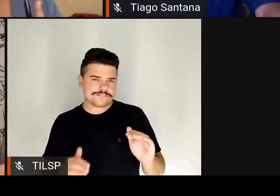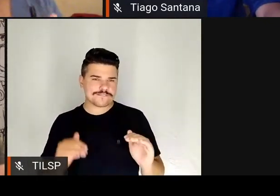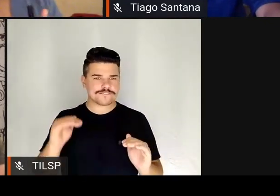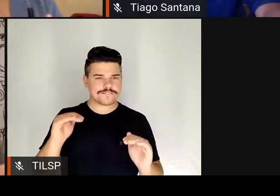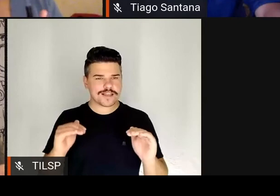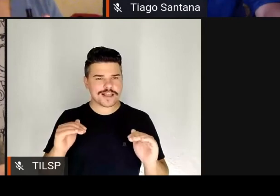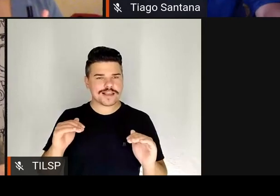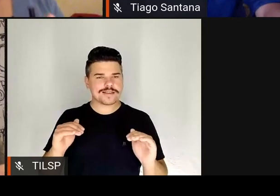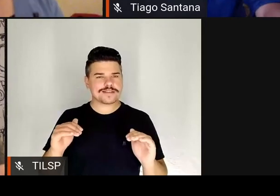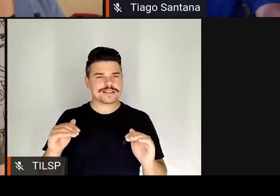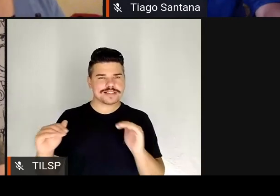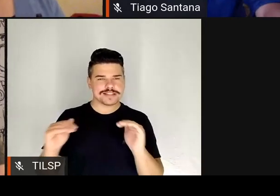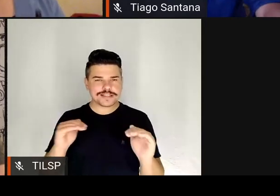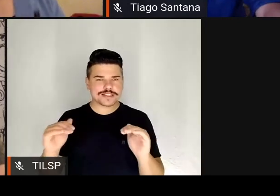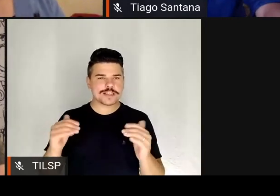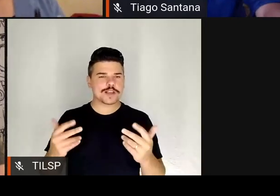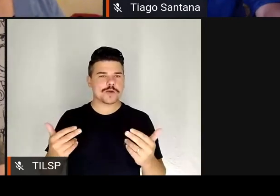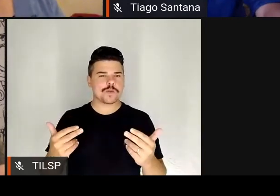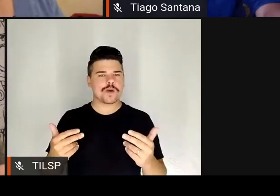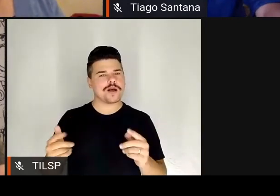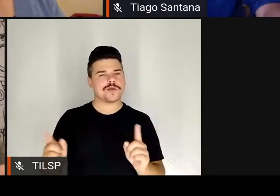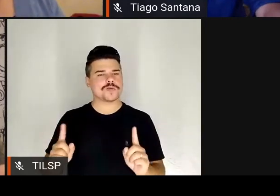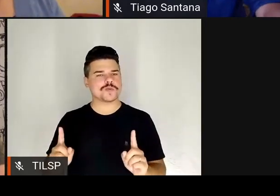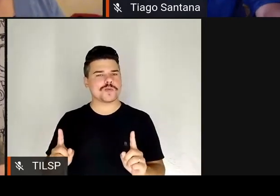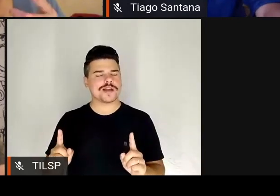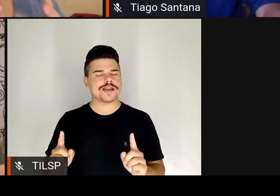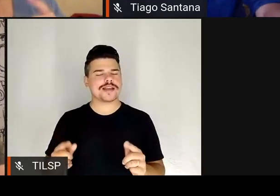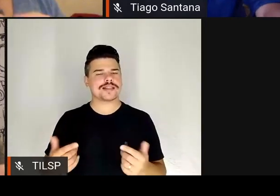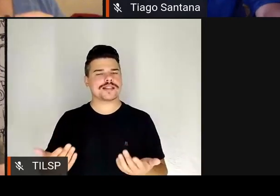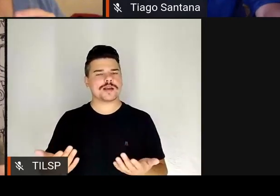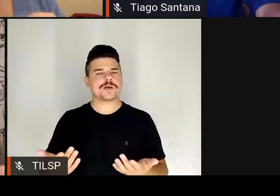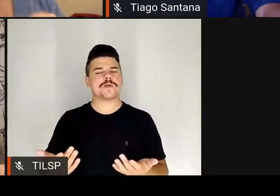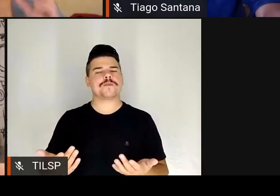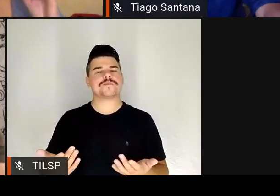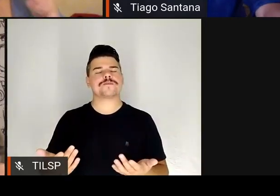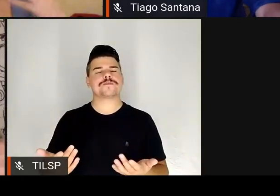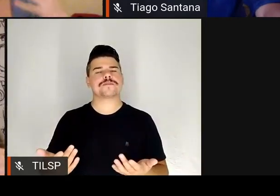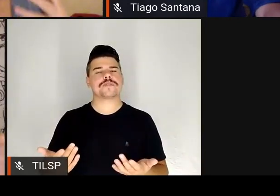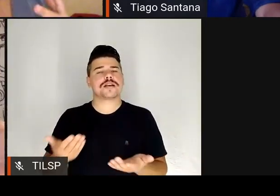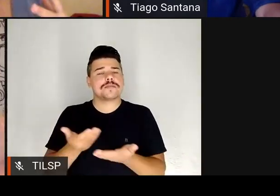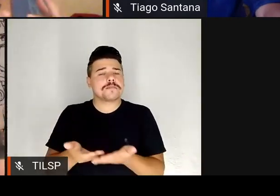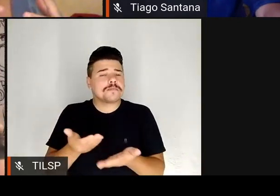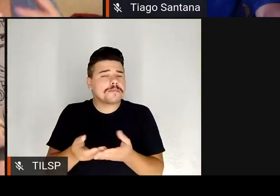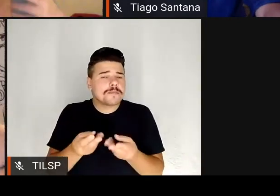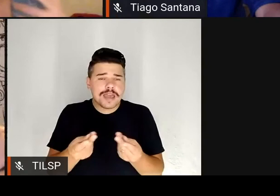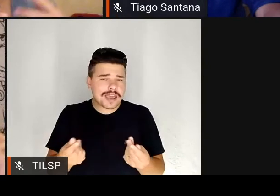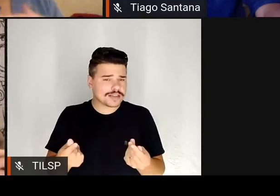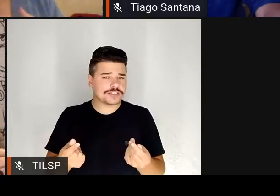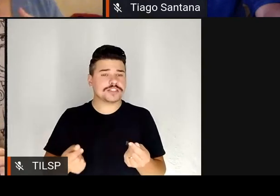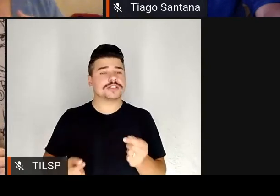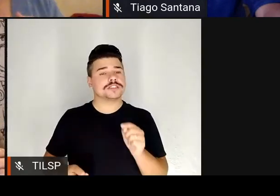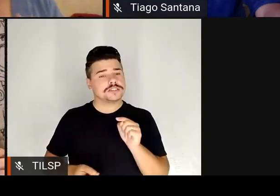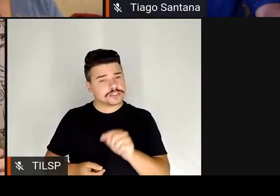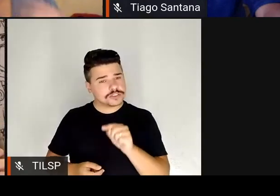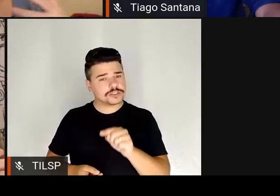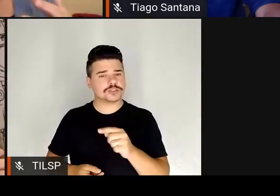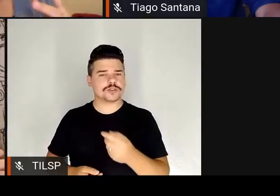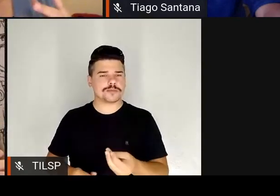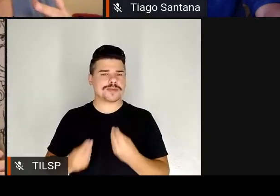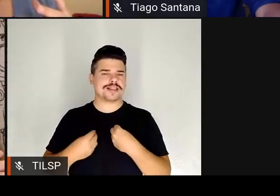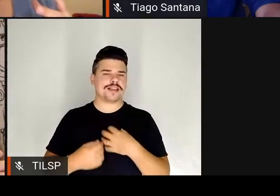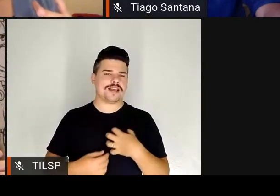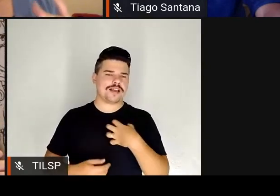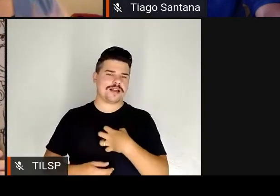daí é, tem um deslocamento, que não é exatamente a mesma coisa, né? Então, é, vai se perder um pouco isso. E é